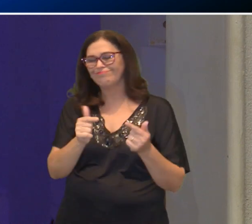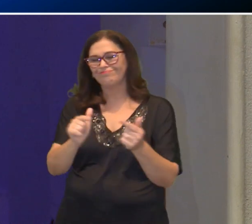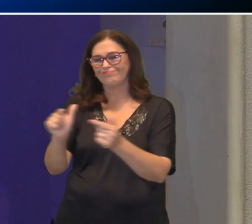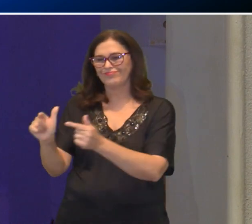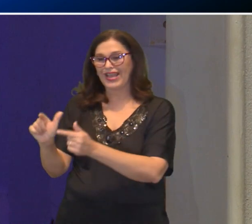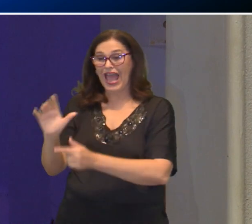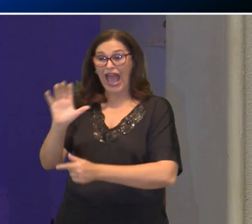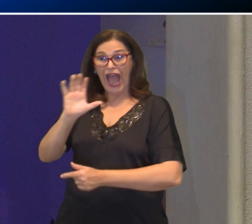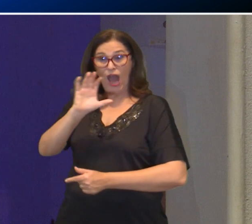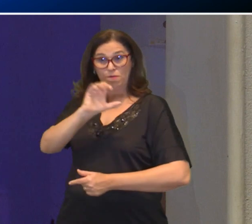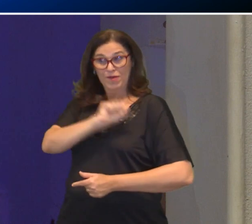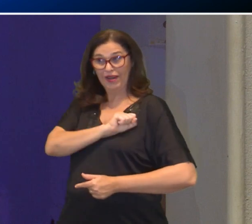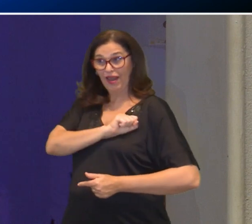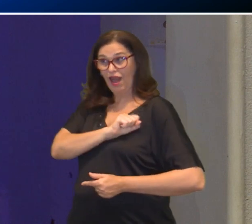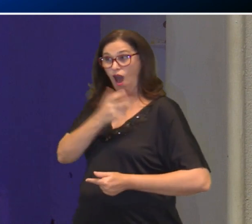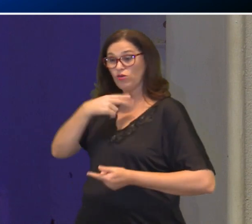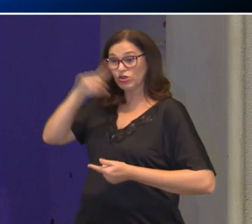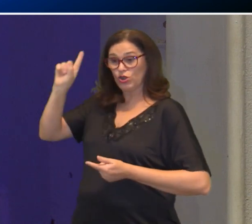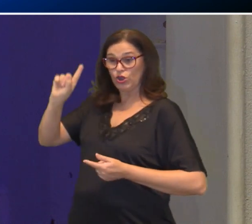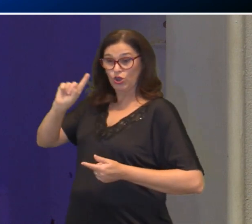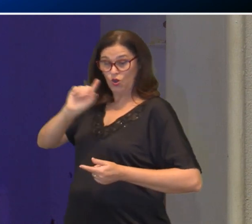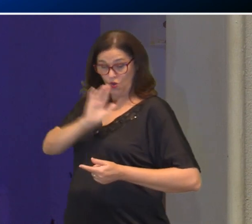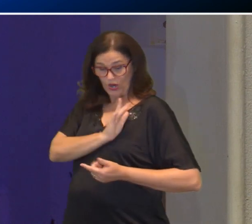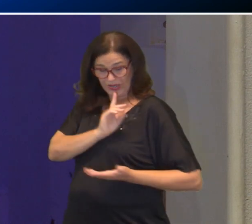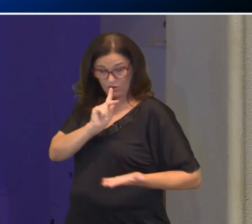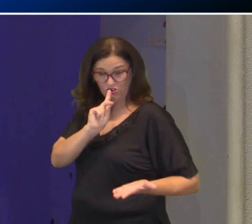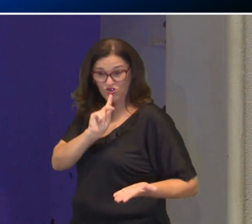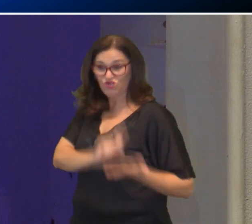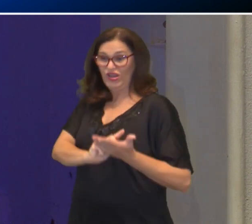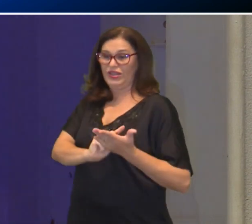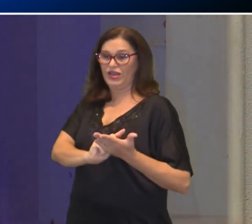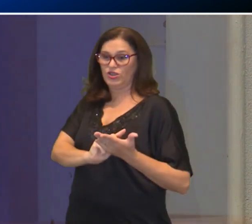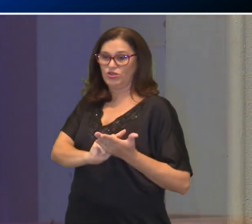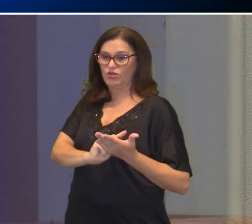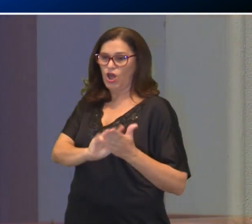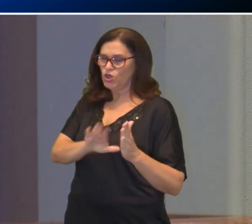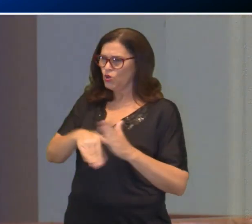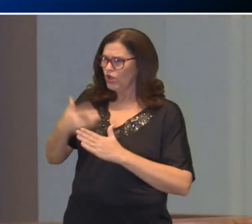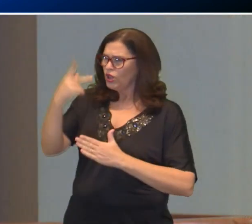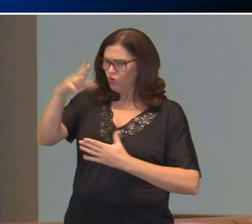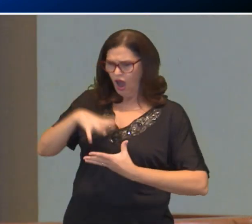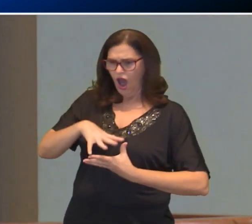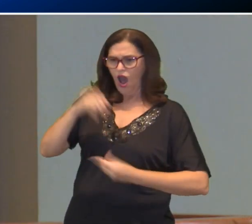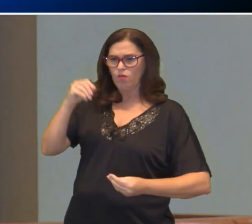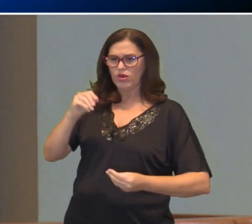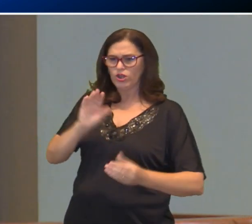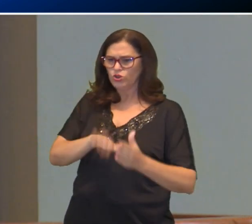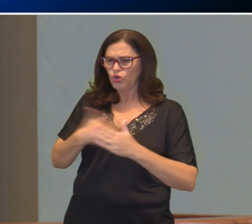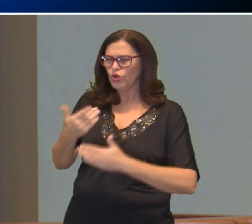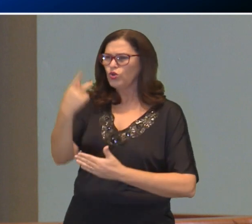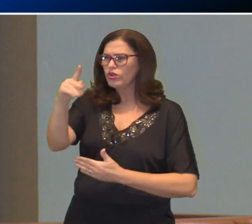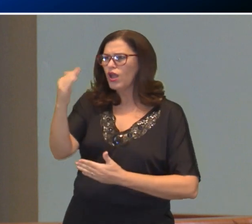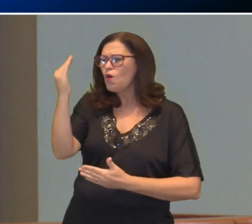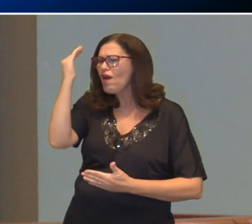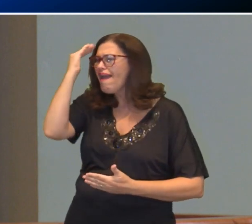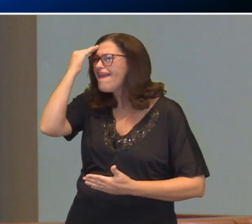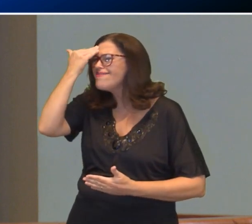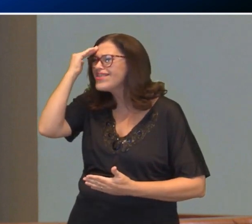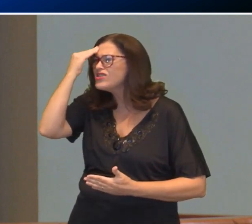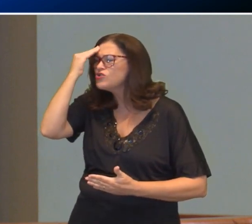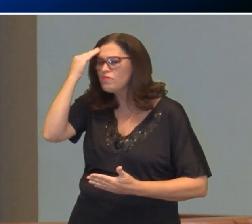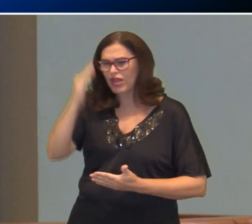Amarás, pois, ao Senhor teu Deus de todo o teu coração, e de toda a tua alma, e de todo o